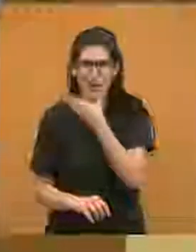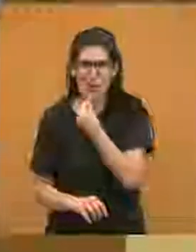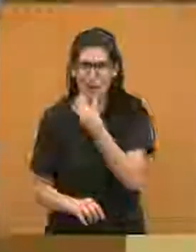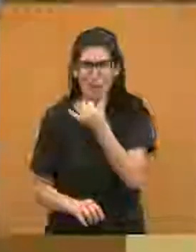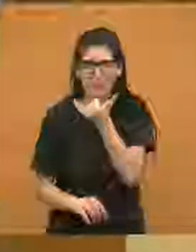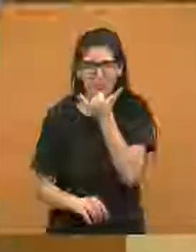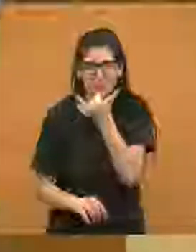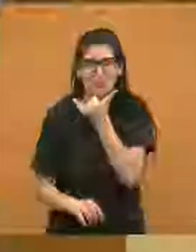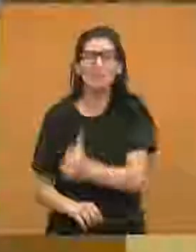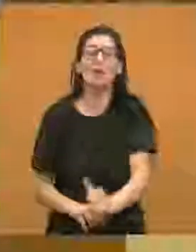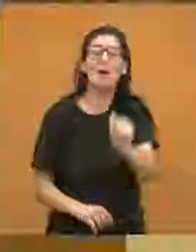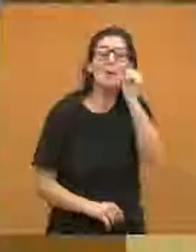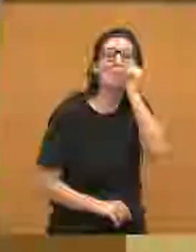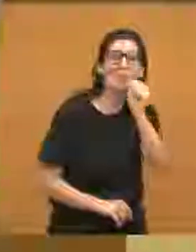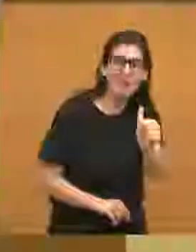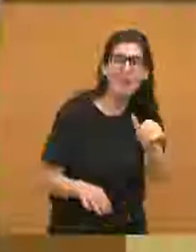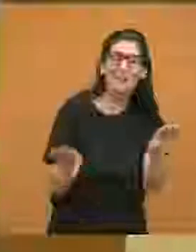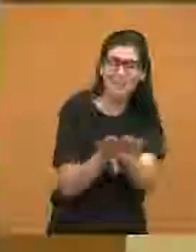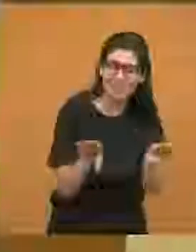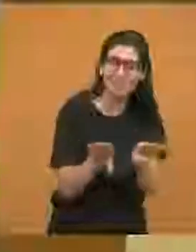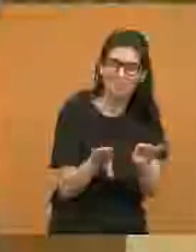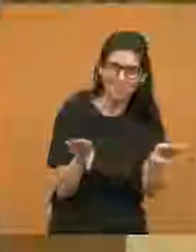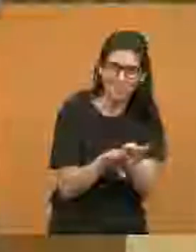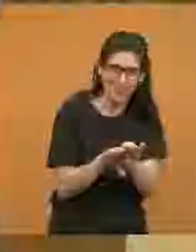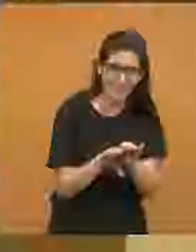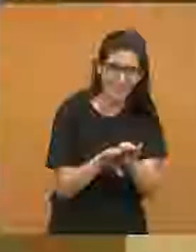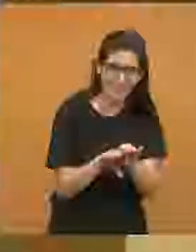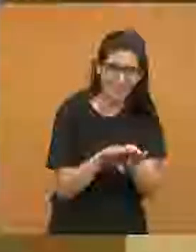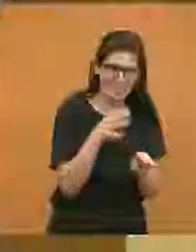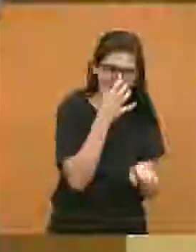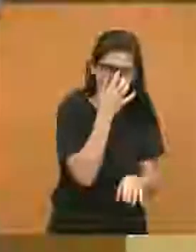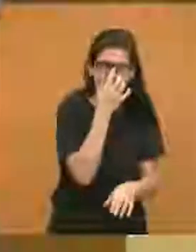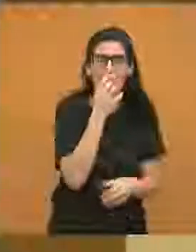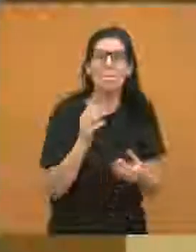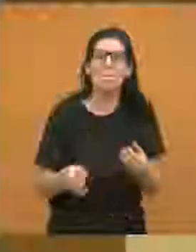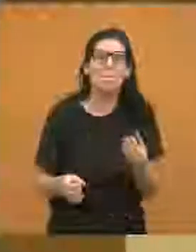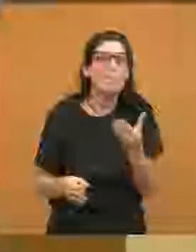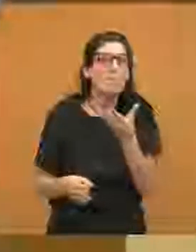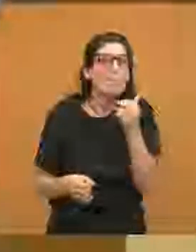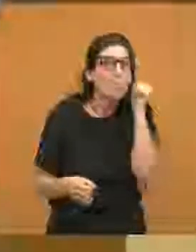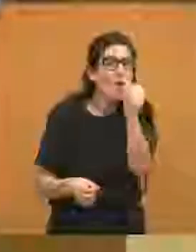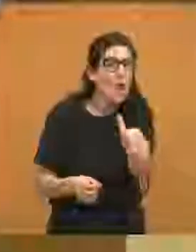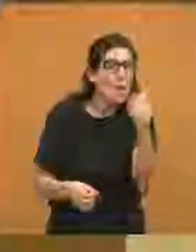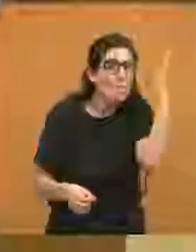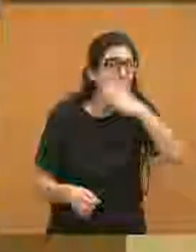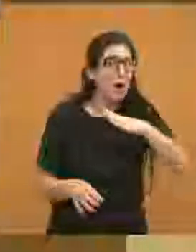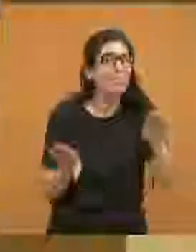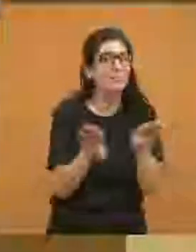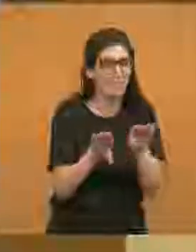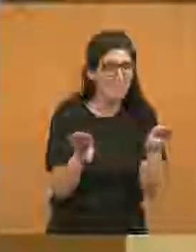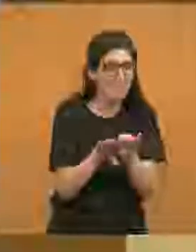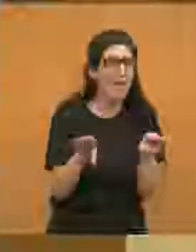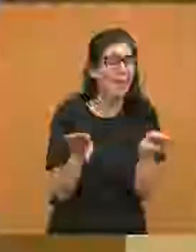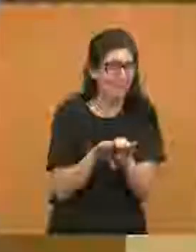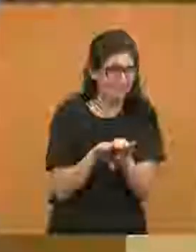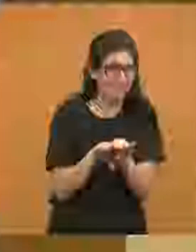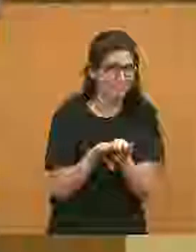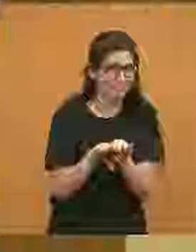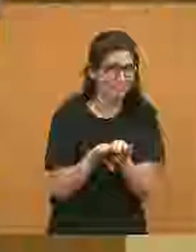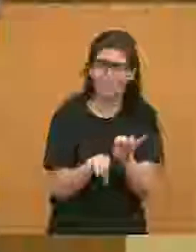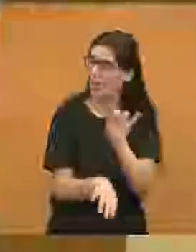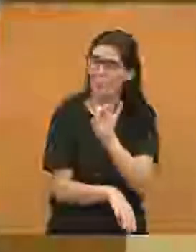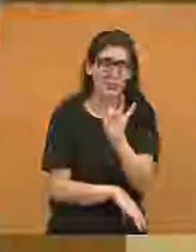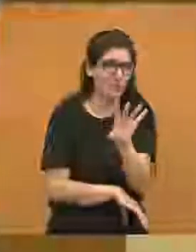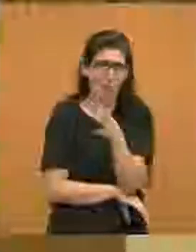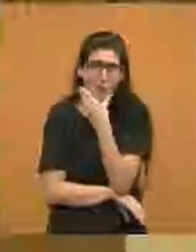esse crime. Também há mulheres, assim consideradas pedófilas, que abusam da dignidade sexual das